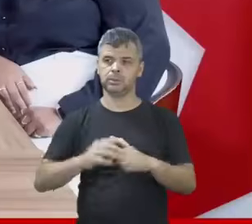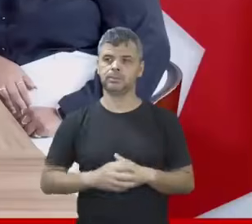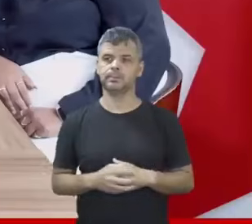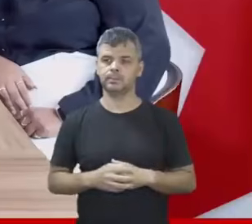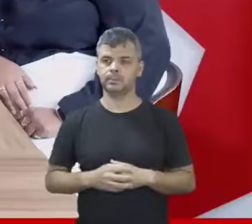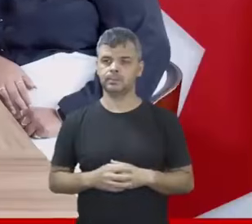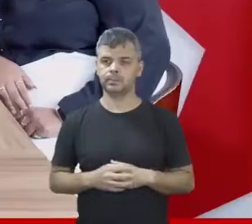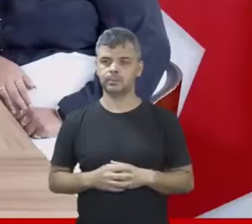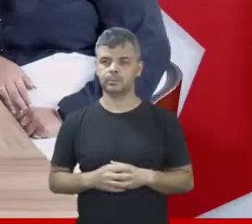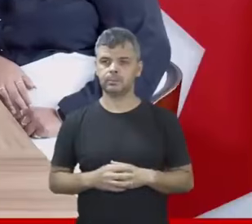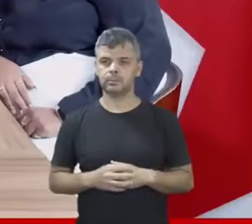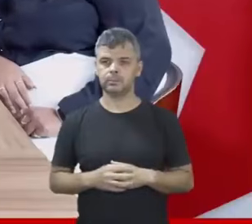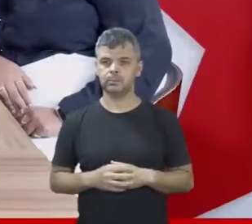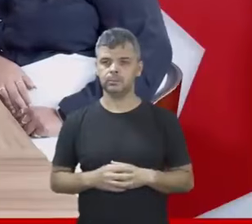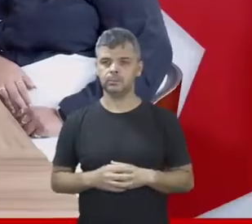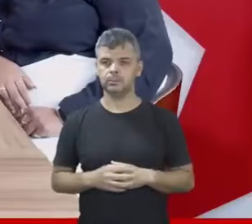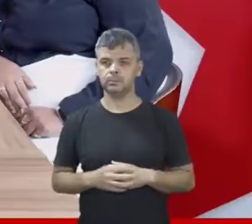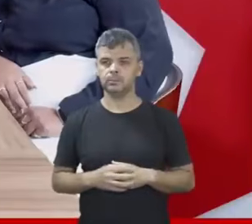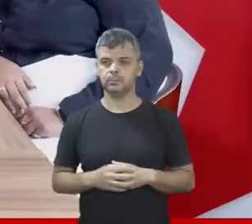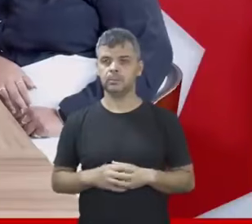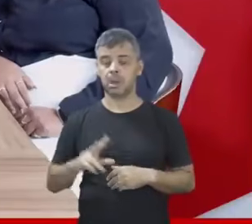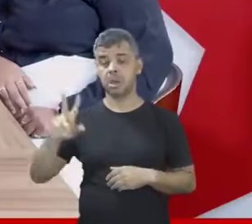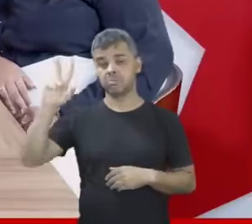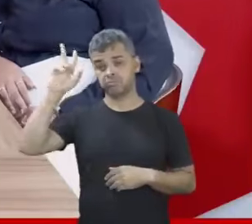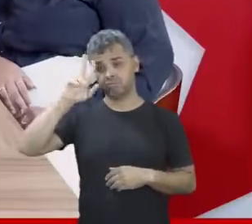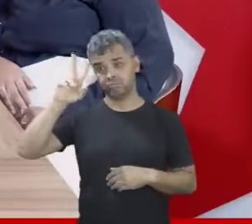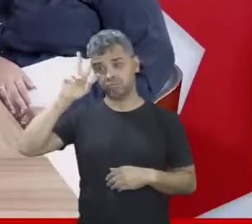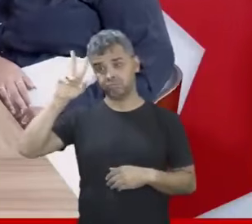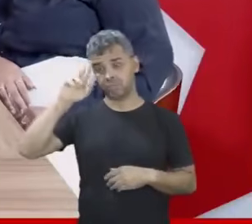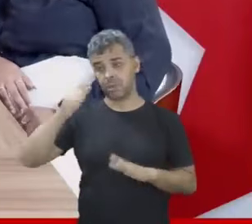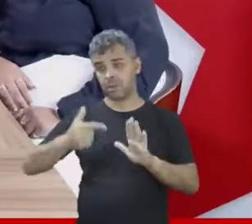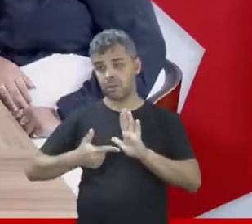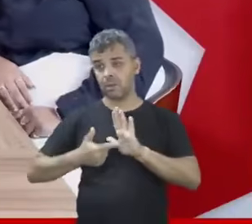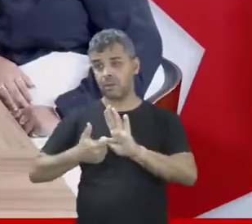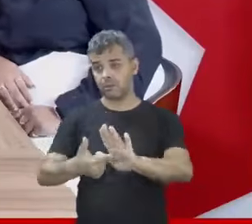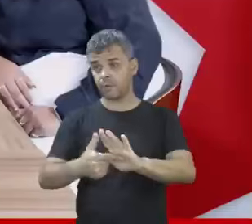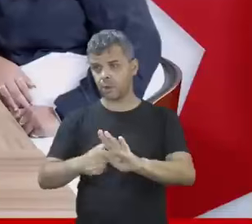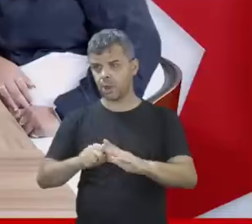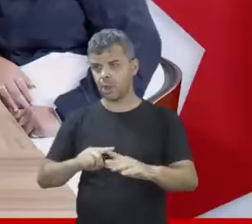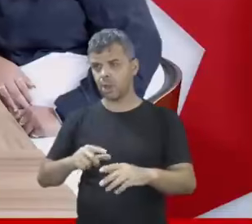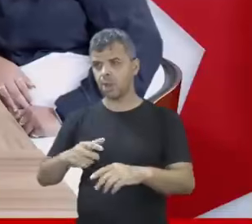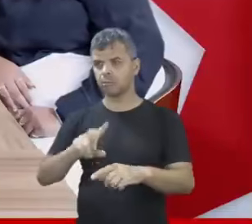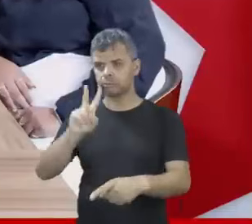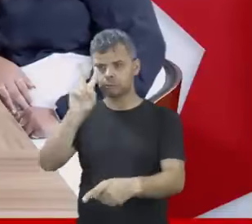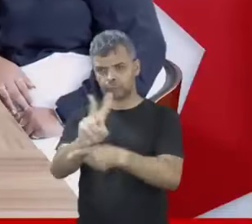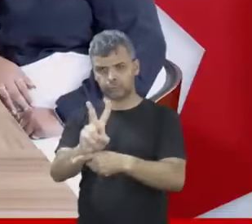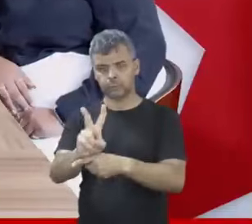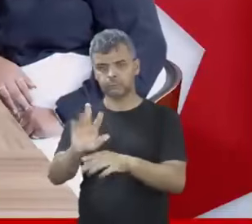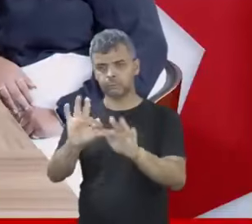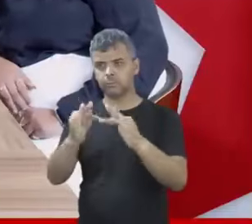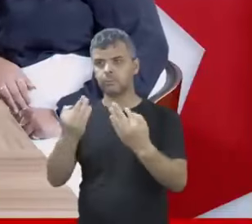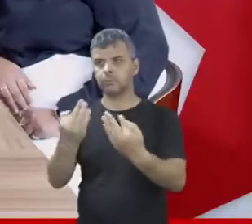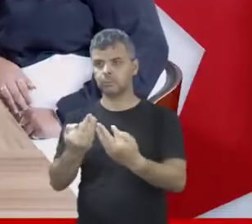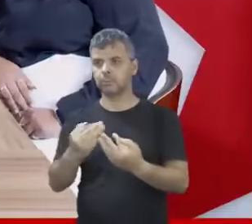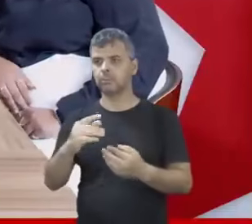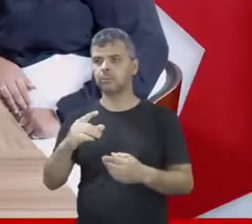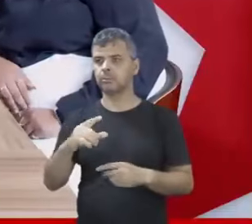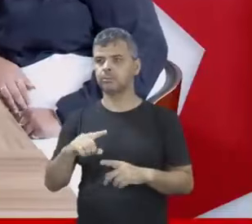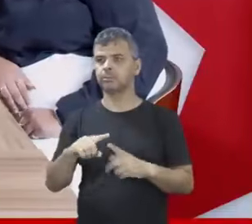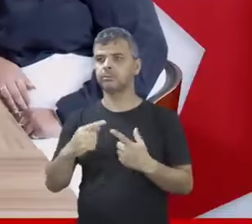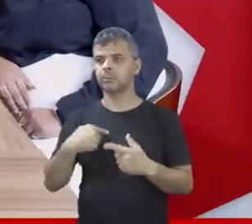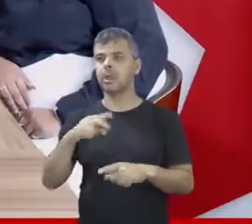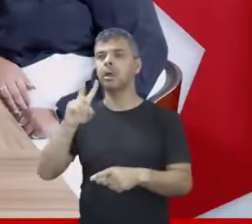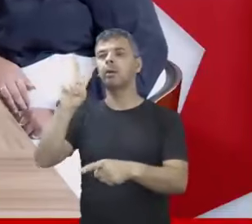trabalhadoras. Essa é uma história que mostra que aqueles que são defensores da família têm que estar